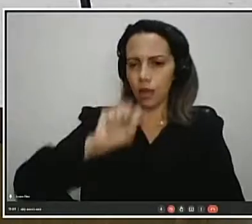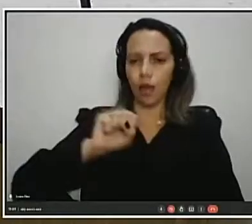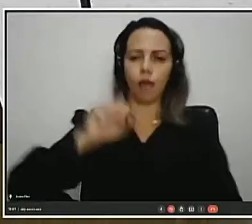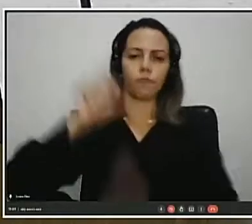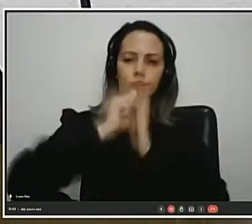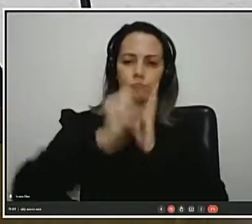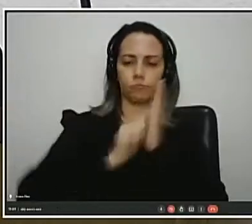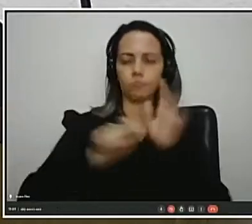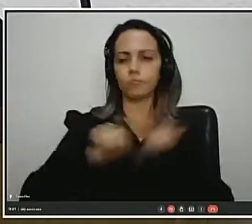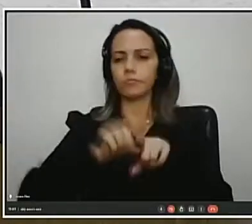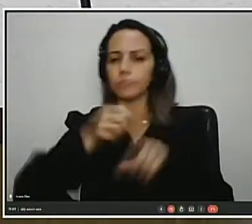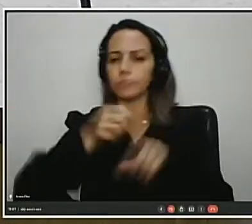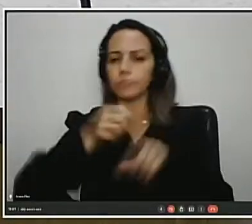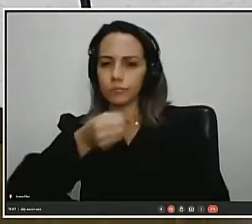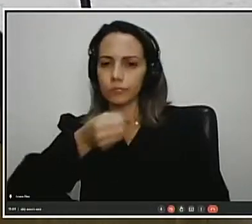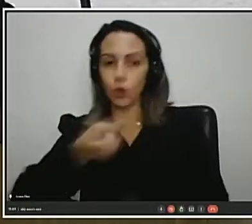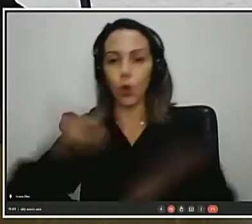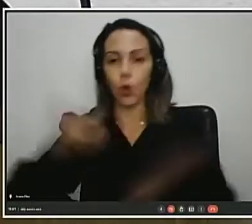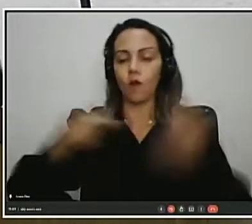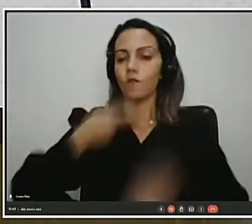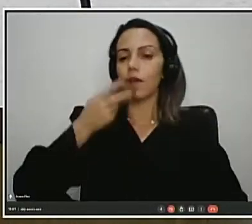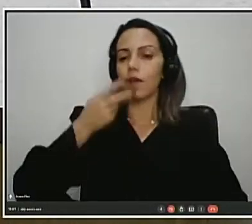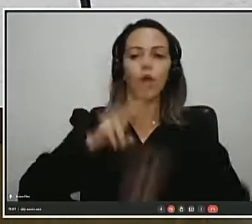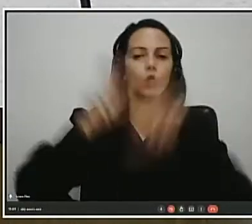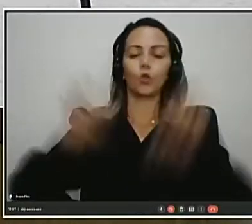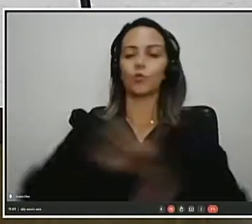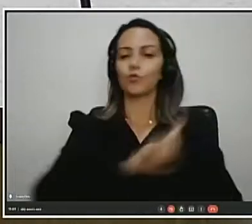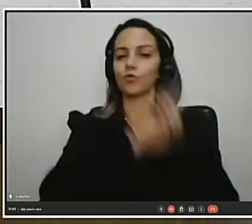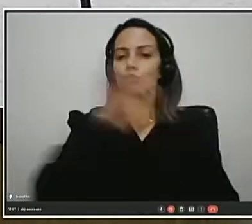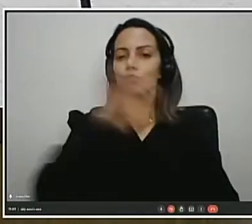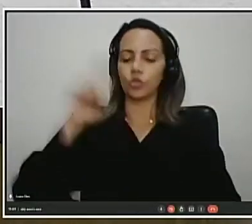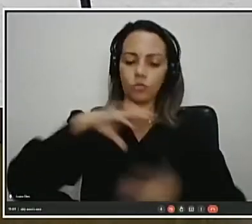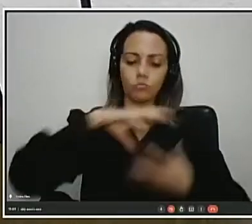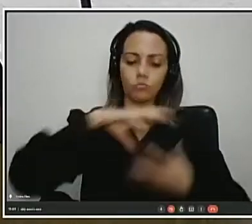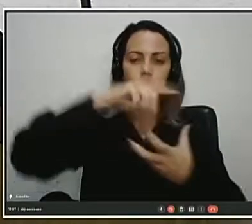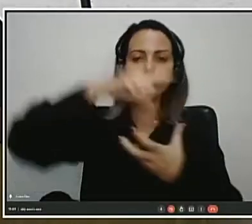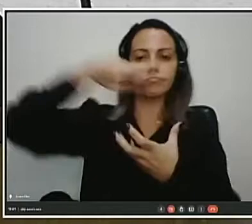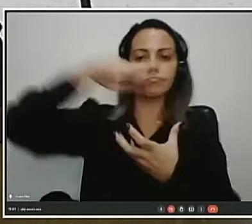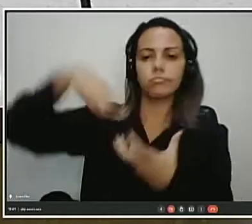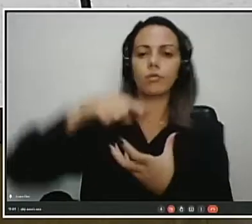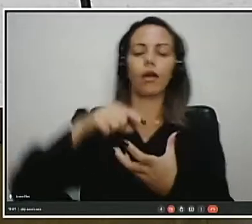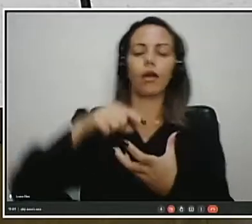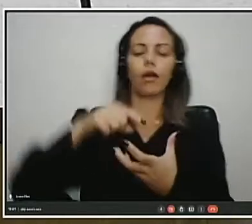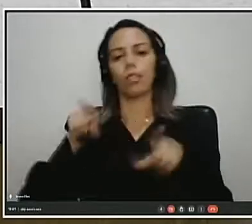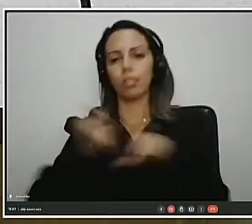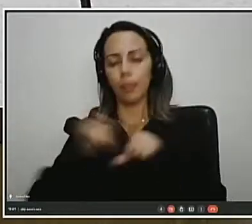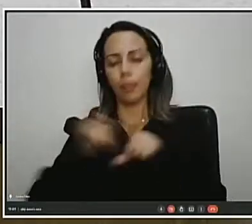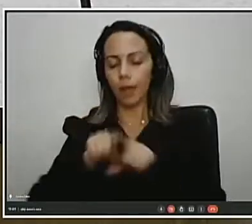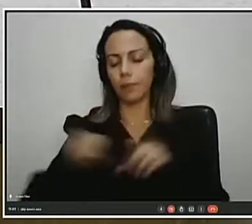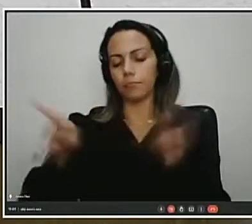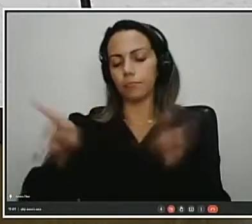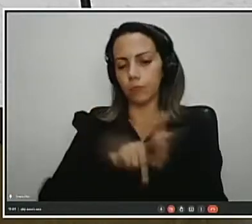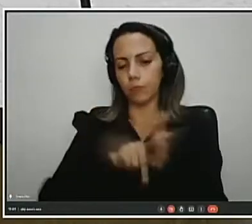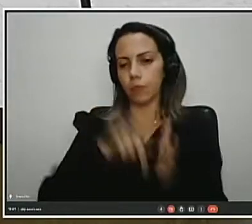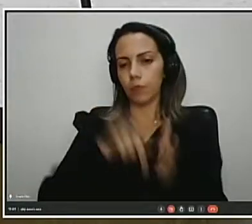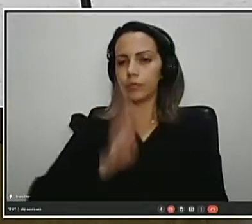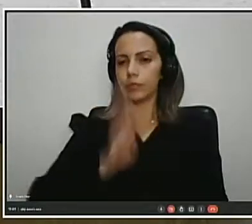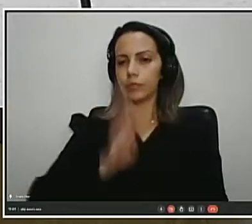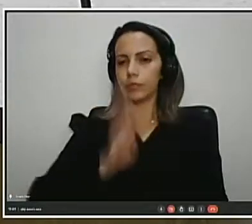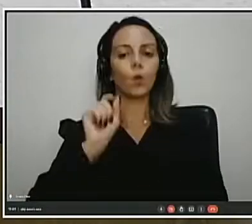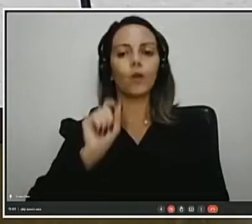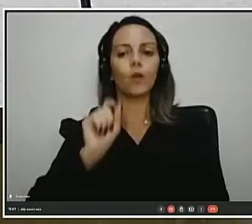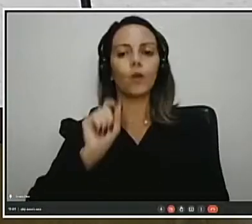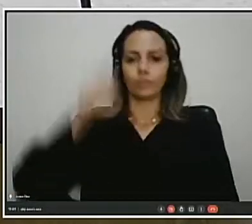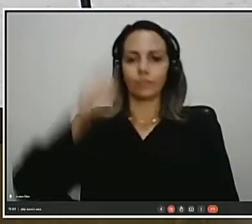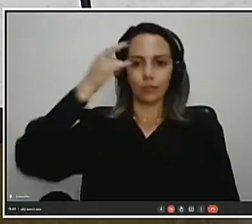falar sobre o Dia Internacional e o Dia Nacional da Síndrome de Down. A Federação Paranaense de Associação